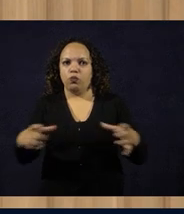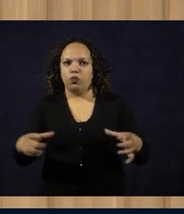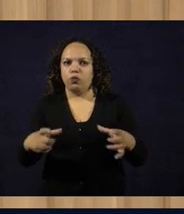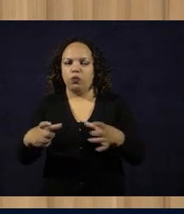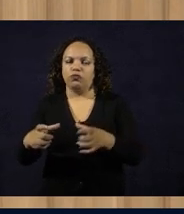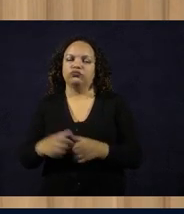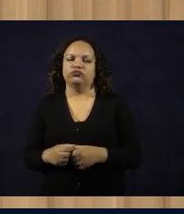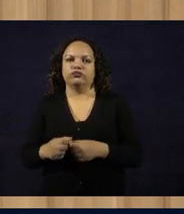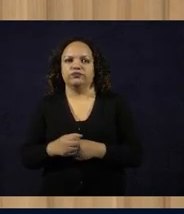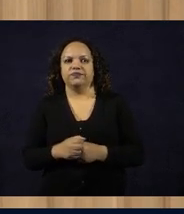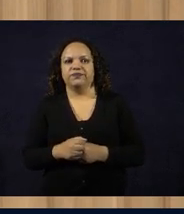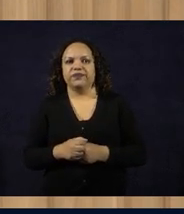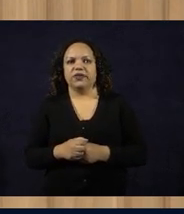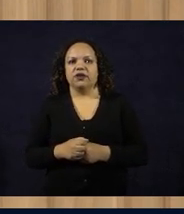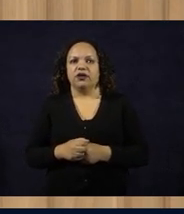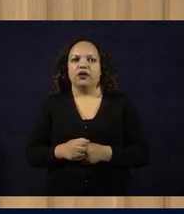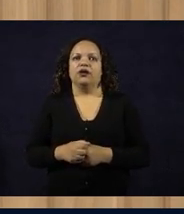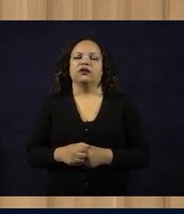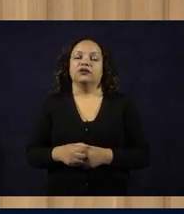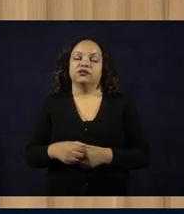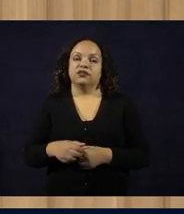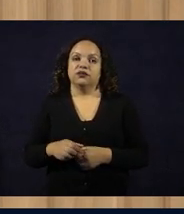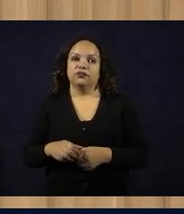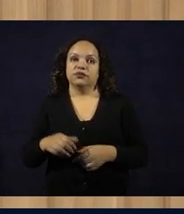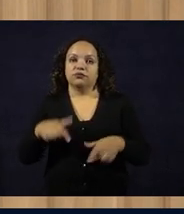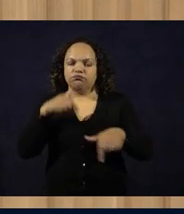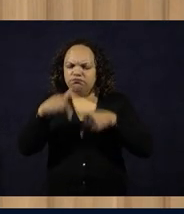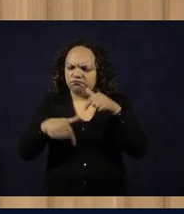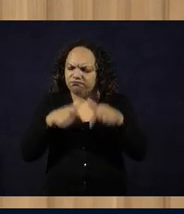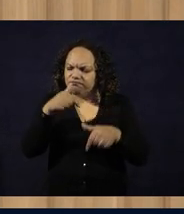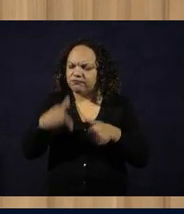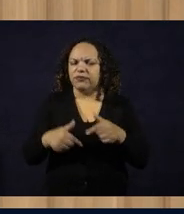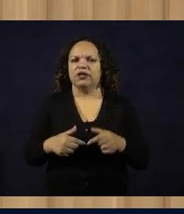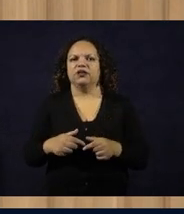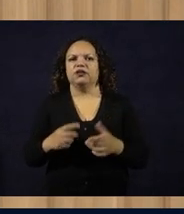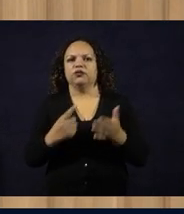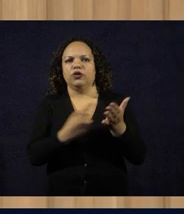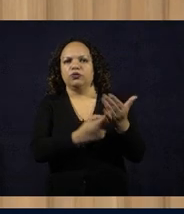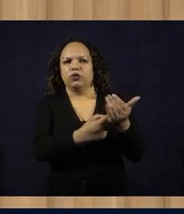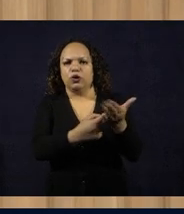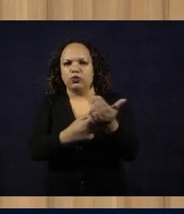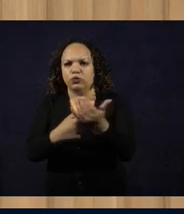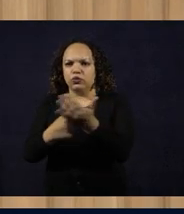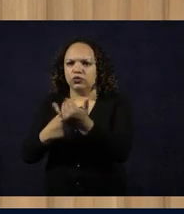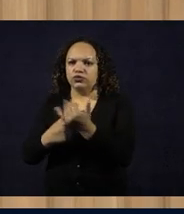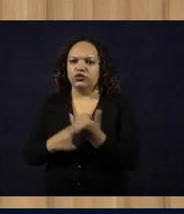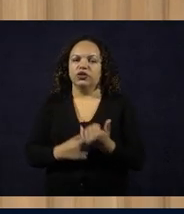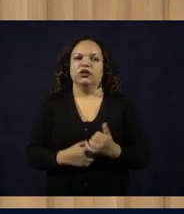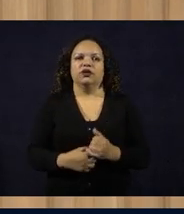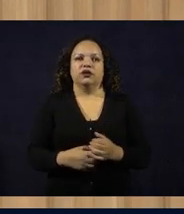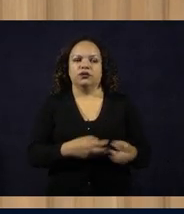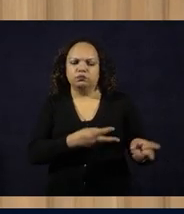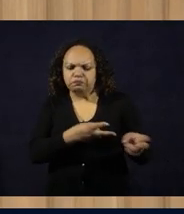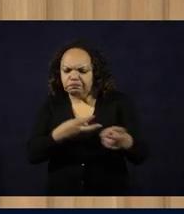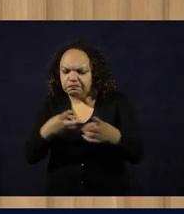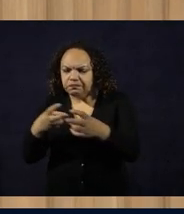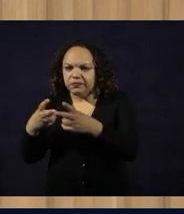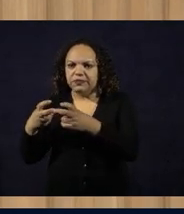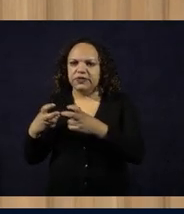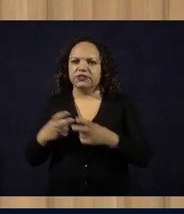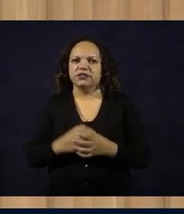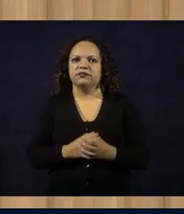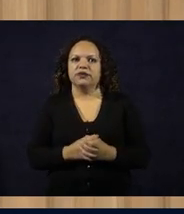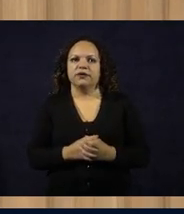esse com a sociedade nós estamos fazendo a nossa parte e toda essa tecnologia que a gente Ouviu né que tá chegando no campo a